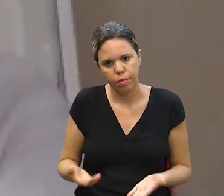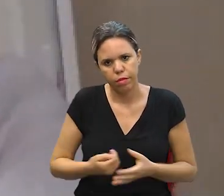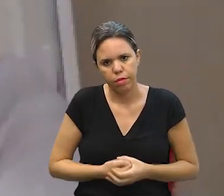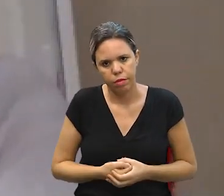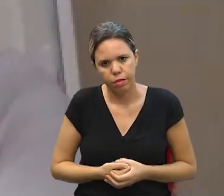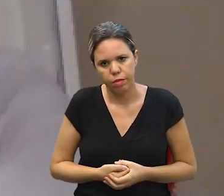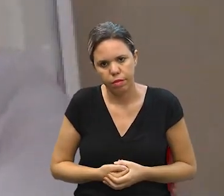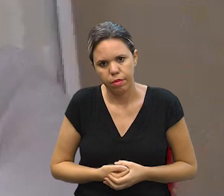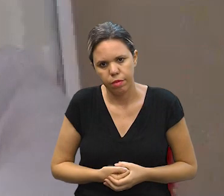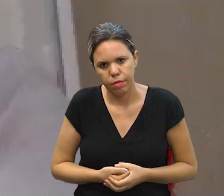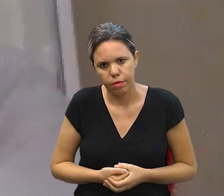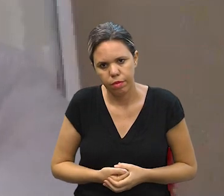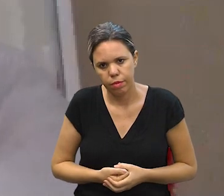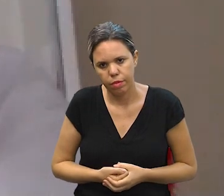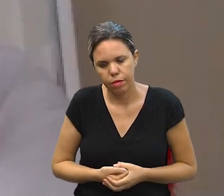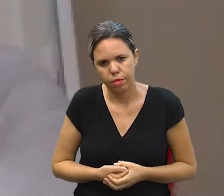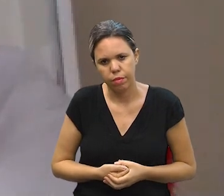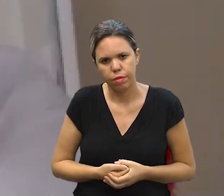certa maneira,